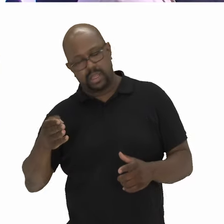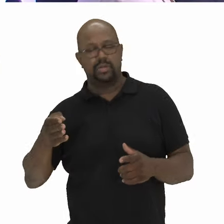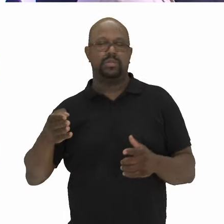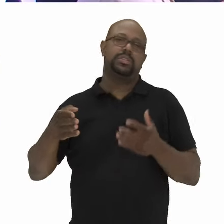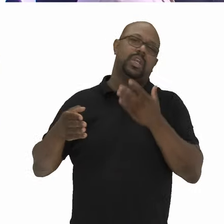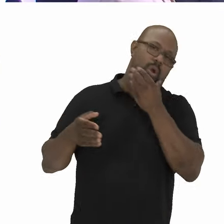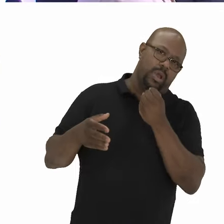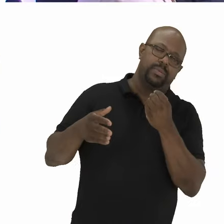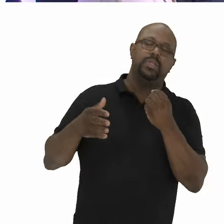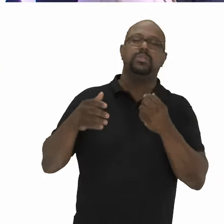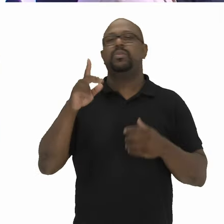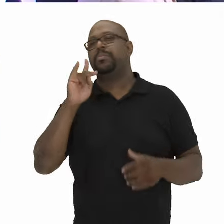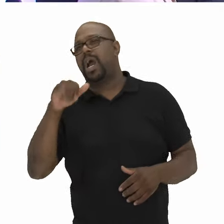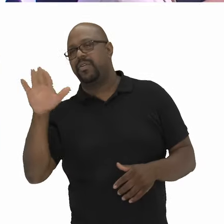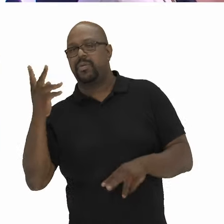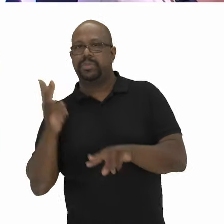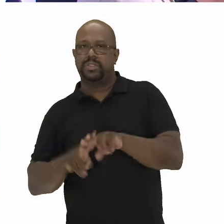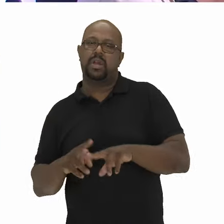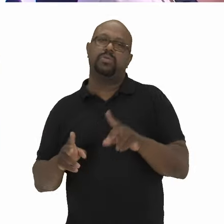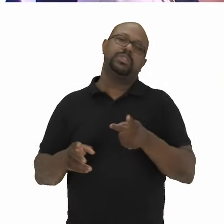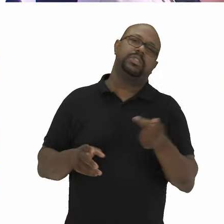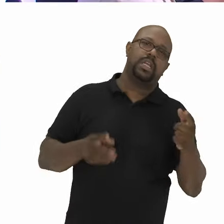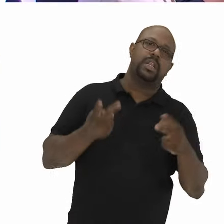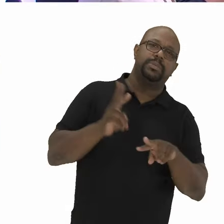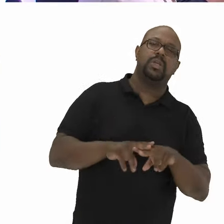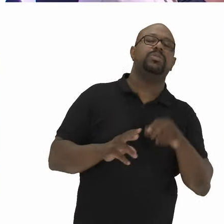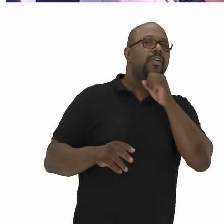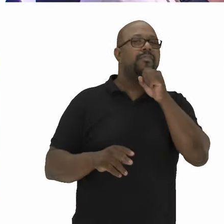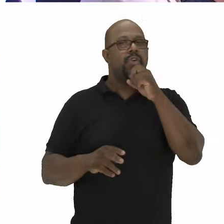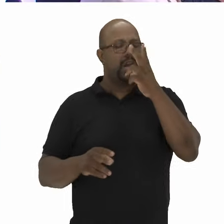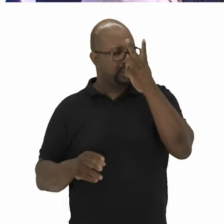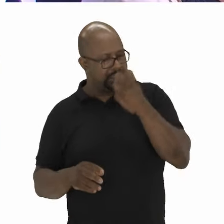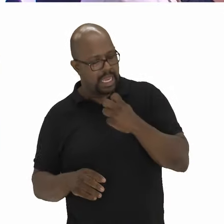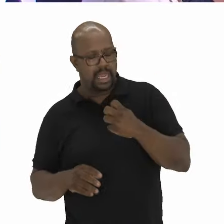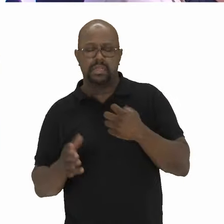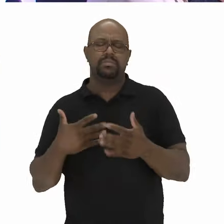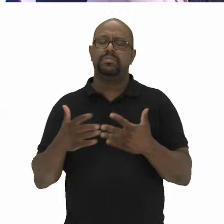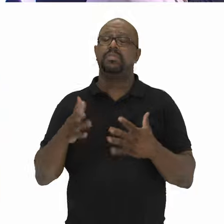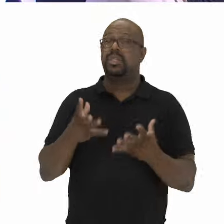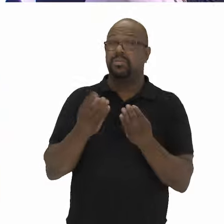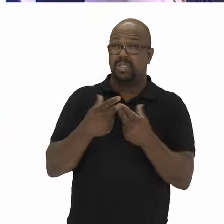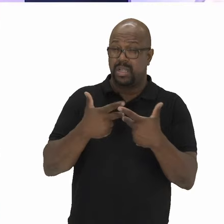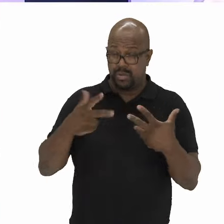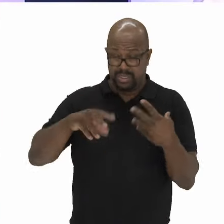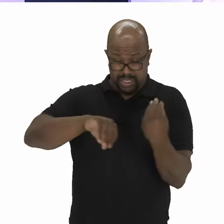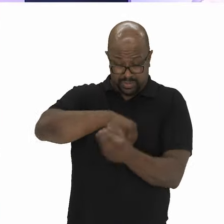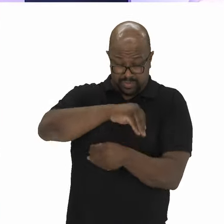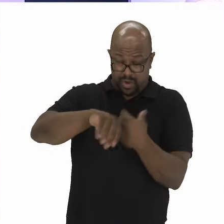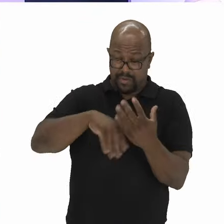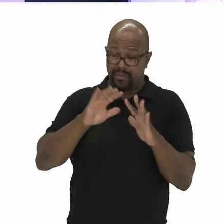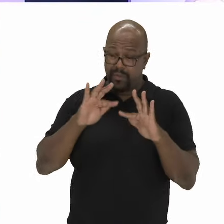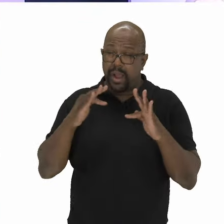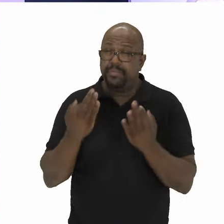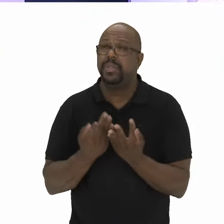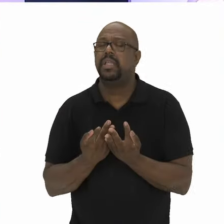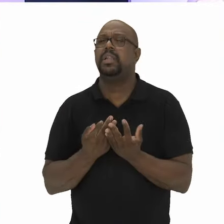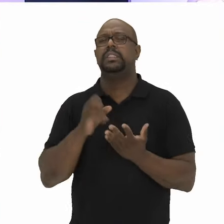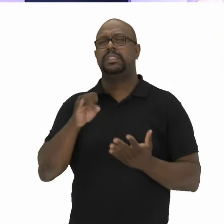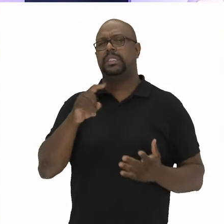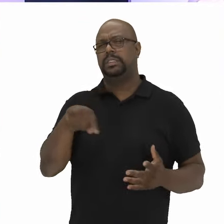casar homem se a mãe foi pra prisão se o pai foi pra prisão se sai da prisão se a avó é cega São Tantas Coisas que envolvem a